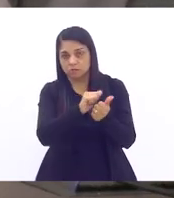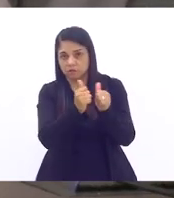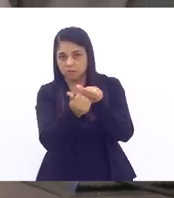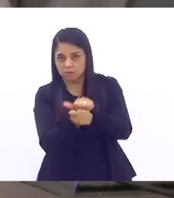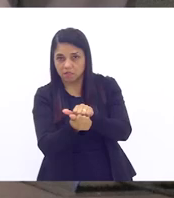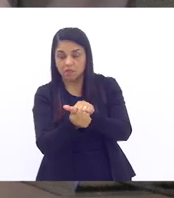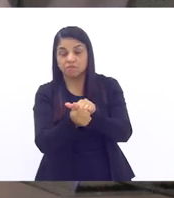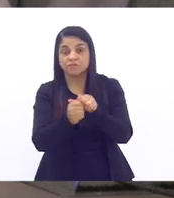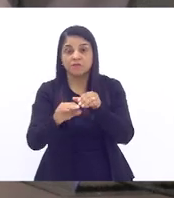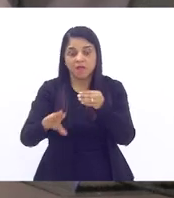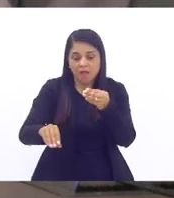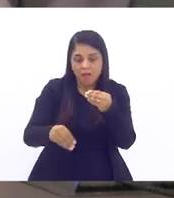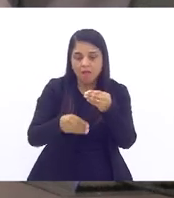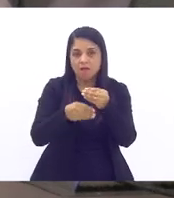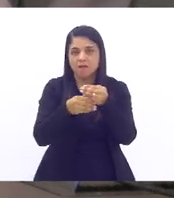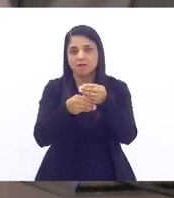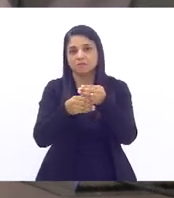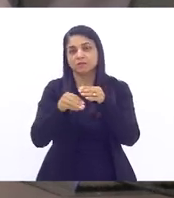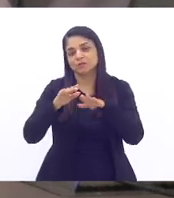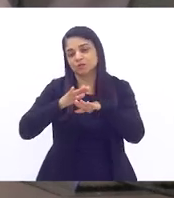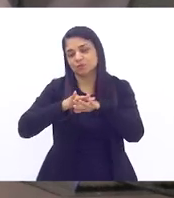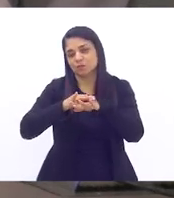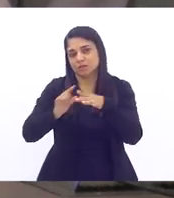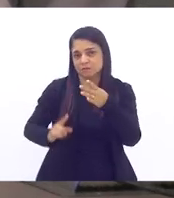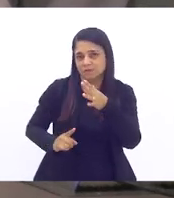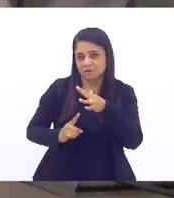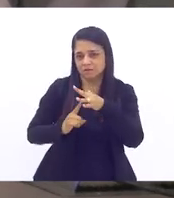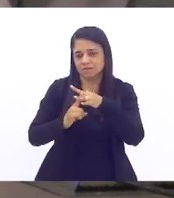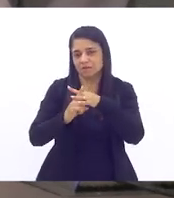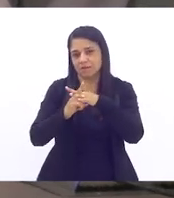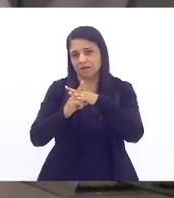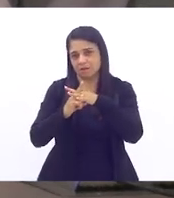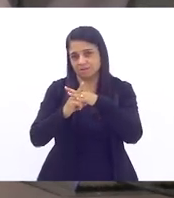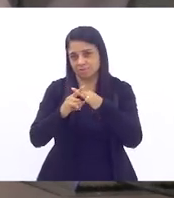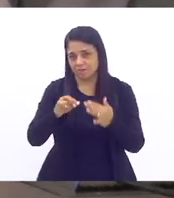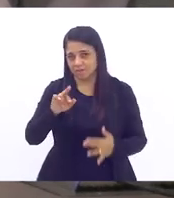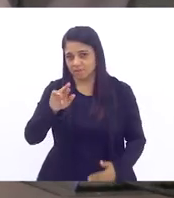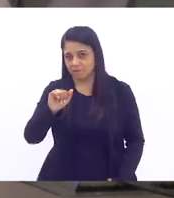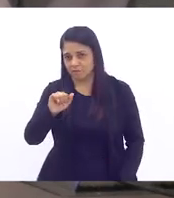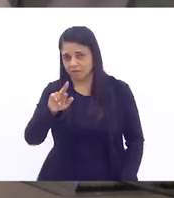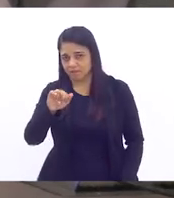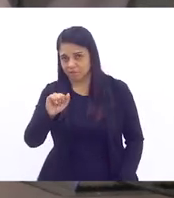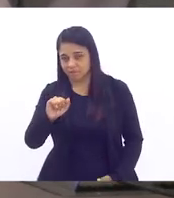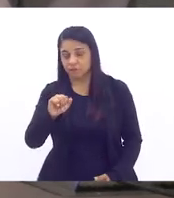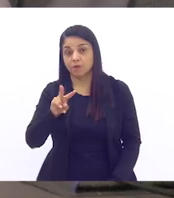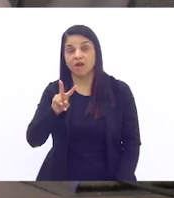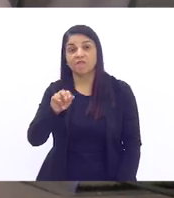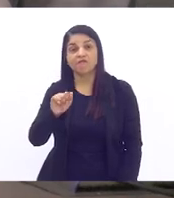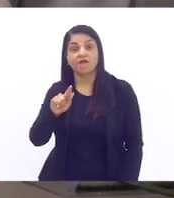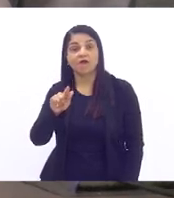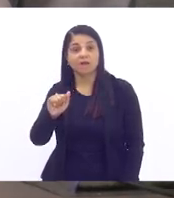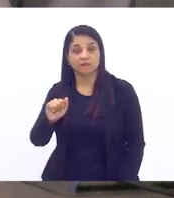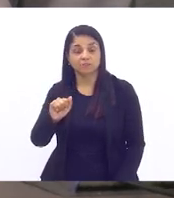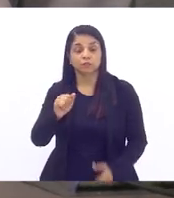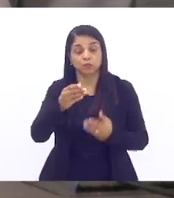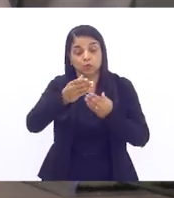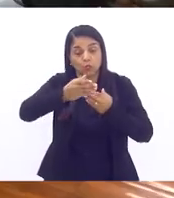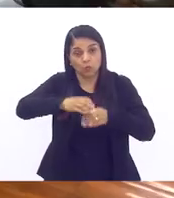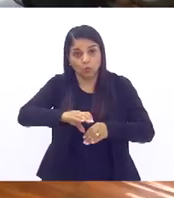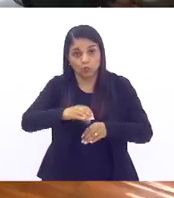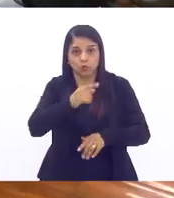as doenças raras como motivador né dessa reserva de vaga para os concursos também